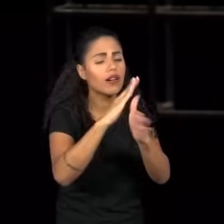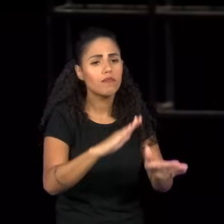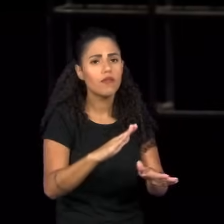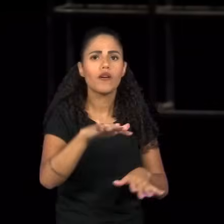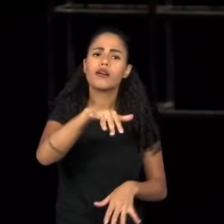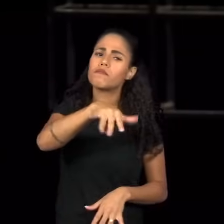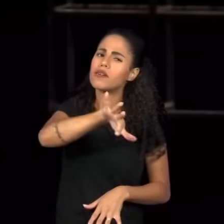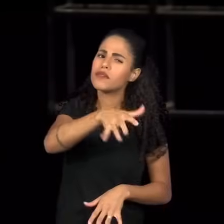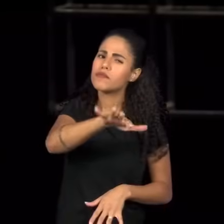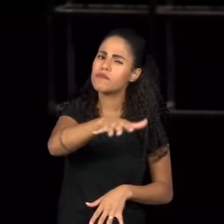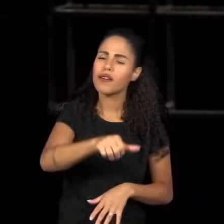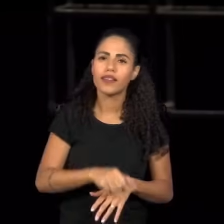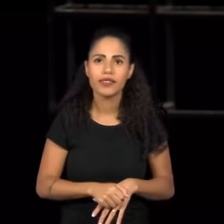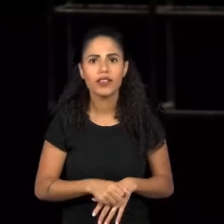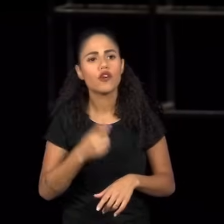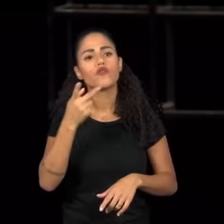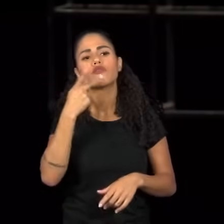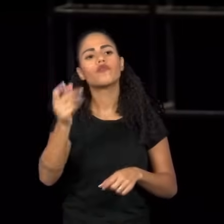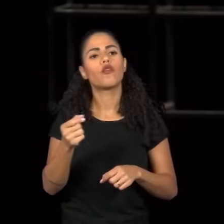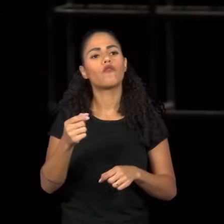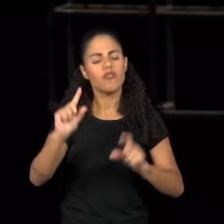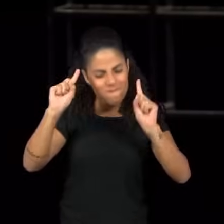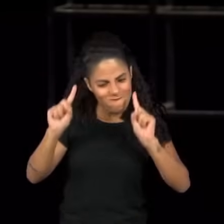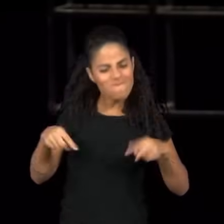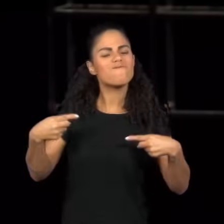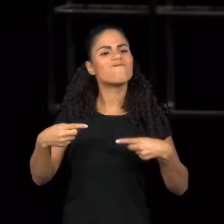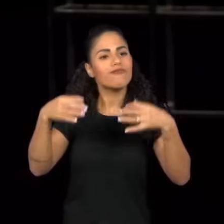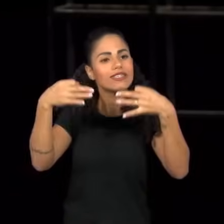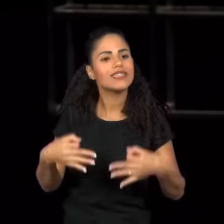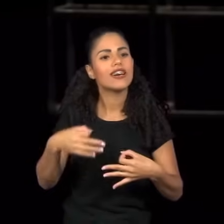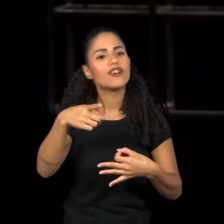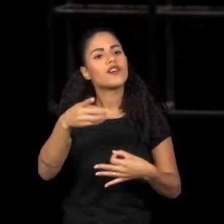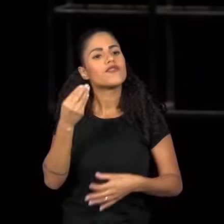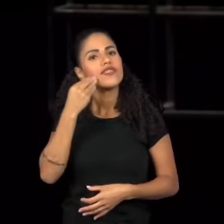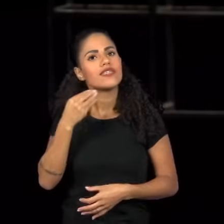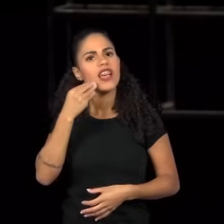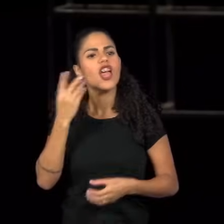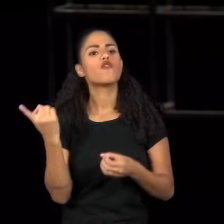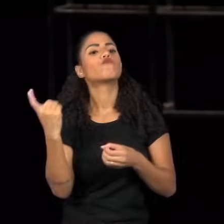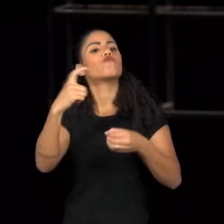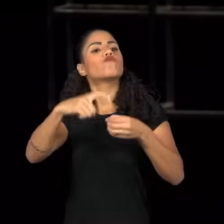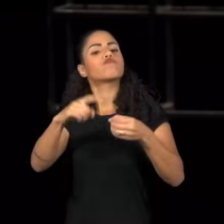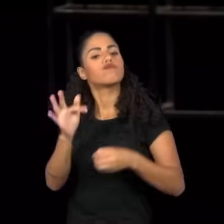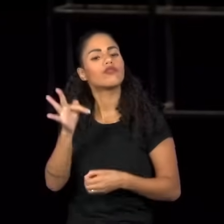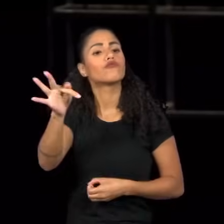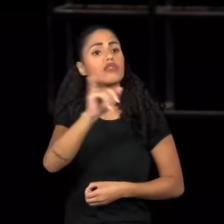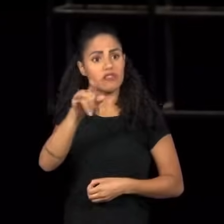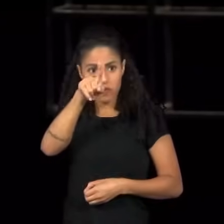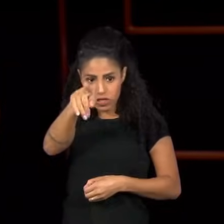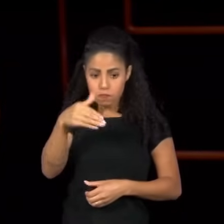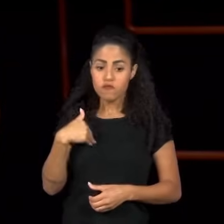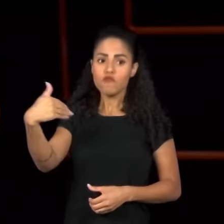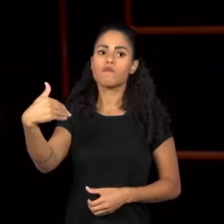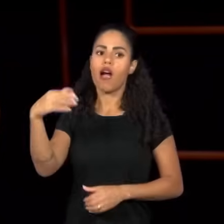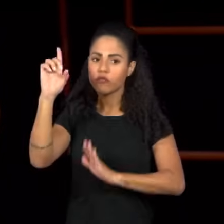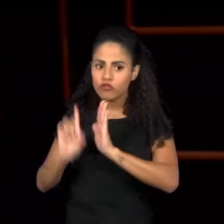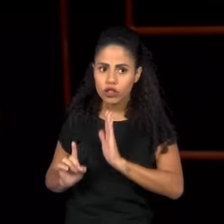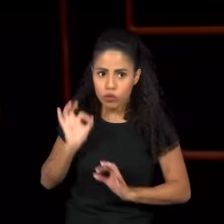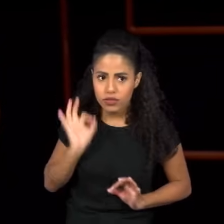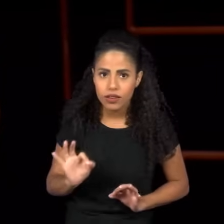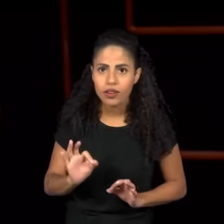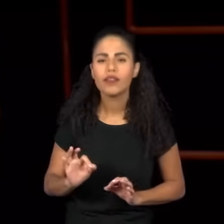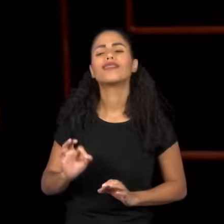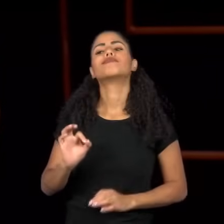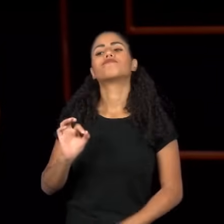ela mencionou, ela foi lá e desafiou a Bujanra, porque aí você disse, eu volto a atuar se você me dirigir. Foi.